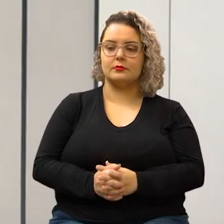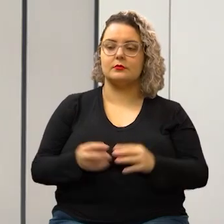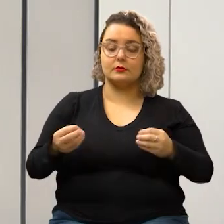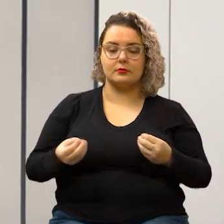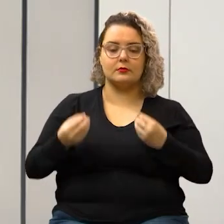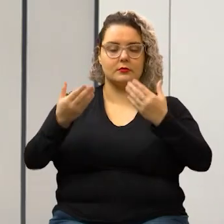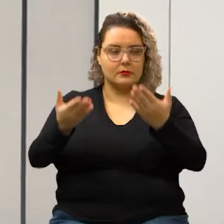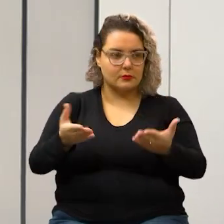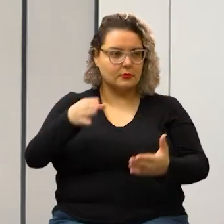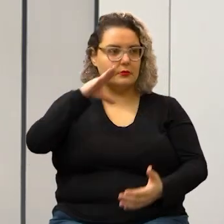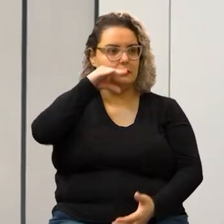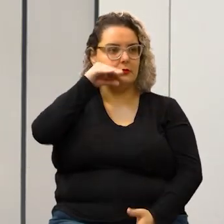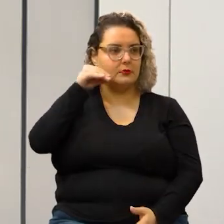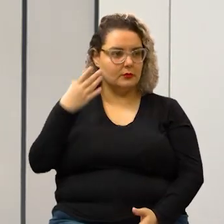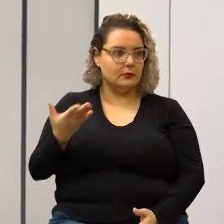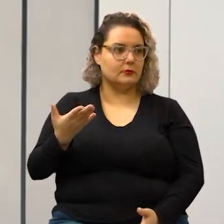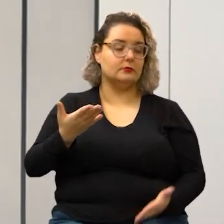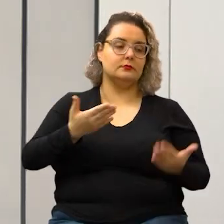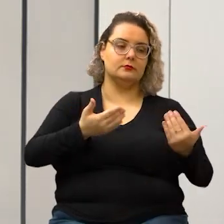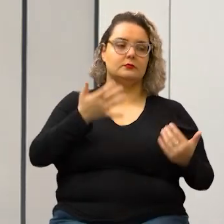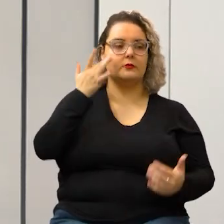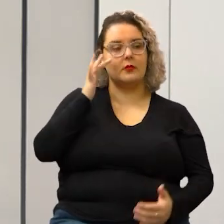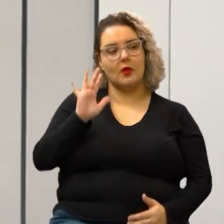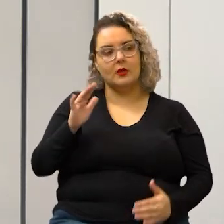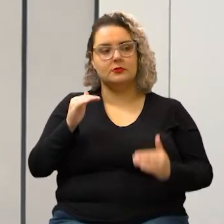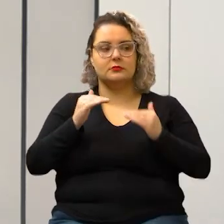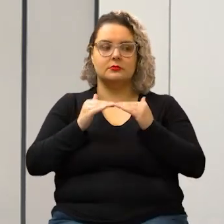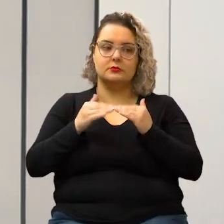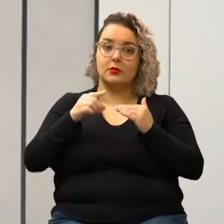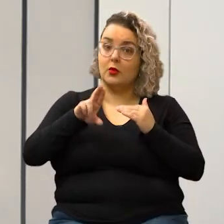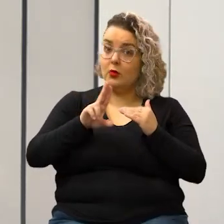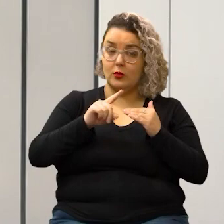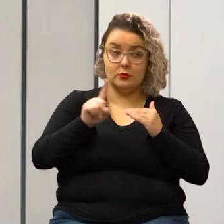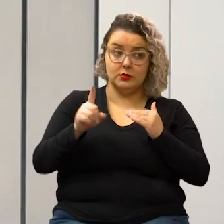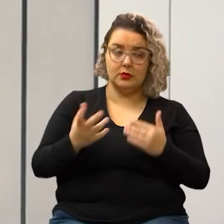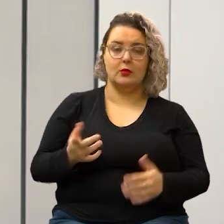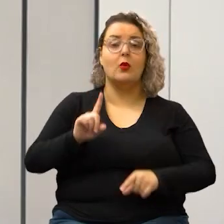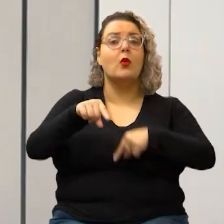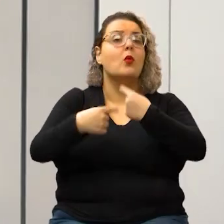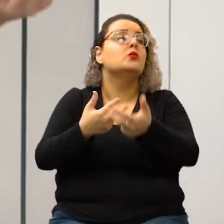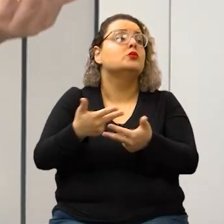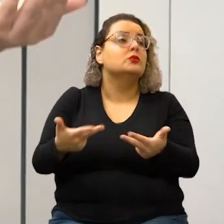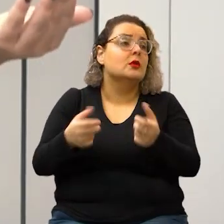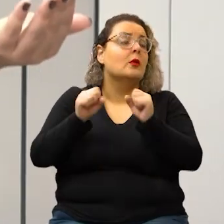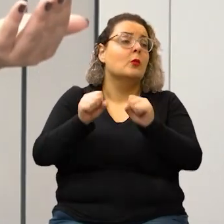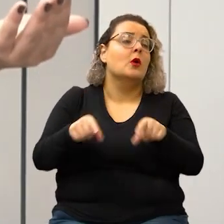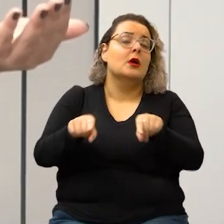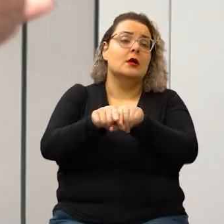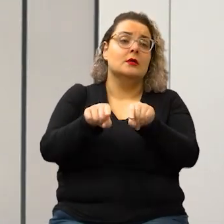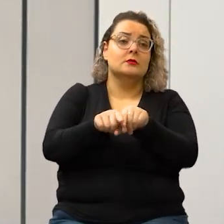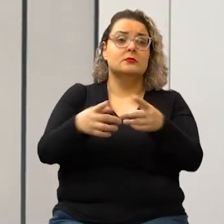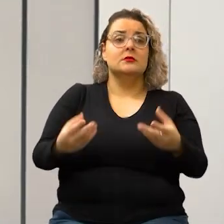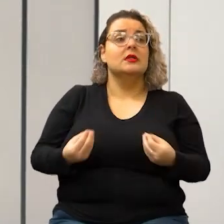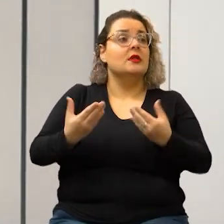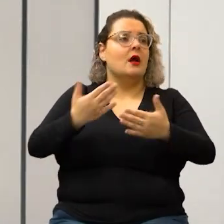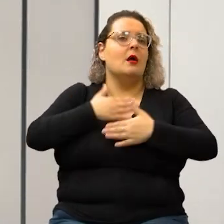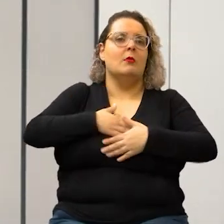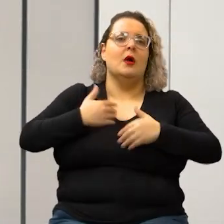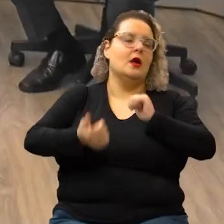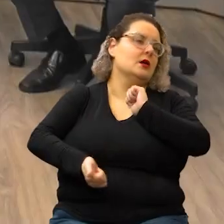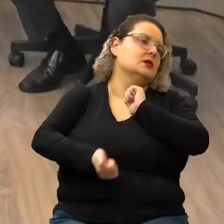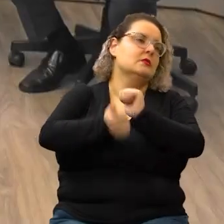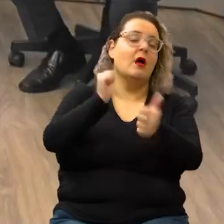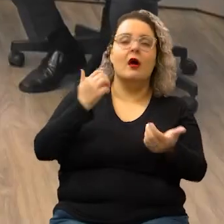oferecer a esse adolescente, a esse jovem, não sei se vocês concordam, outras coisas que possam também dar prazer. Claro.